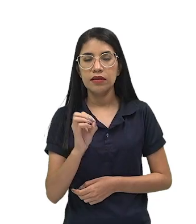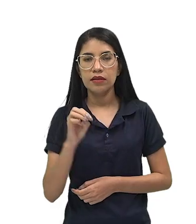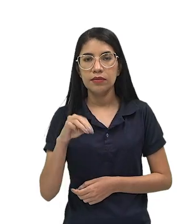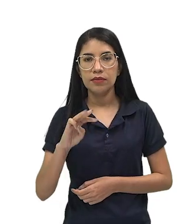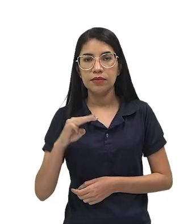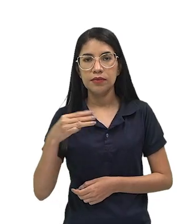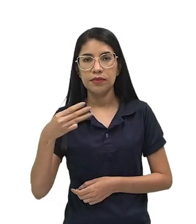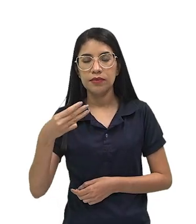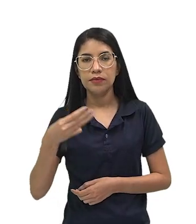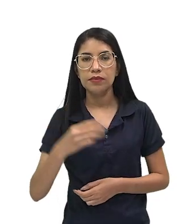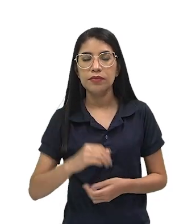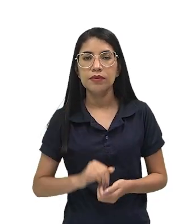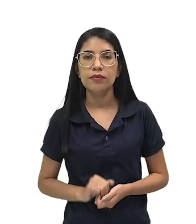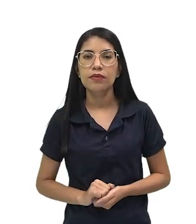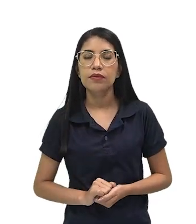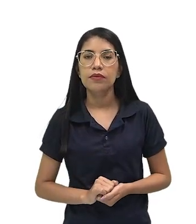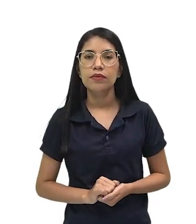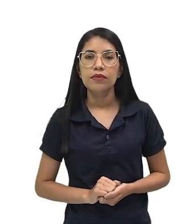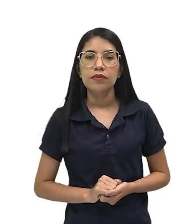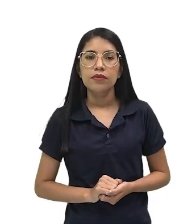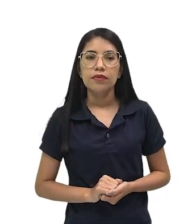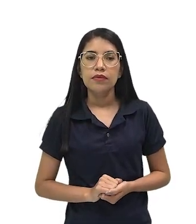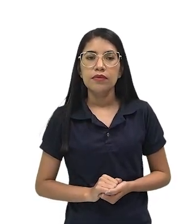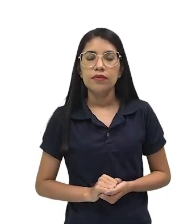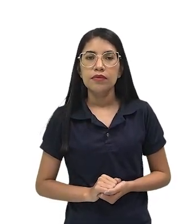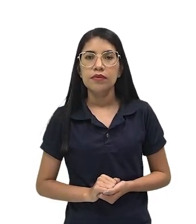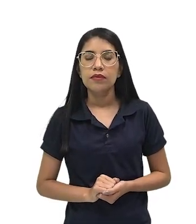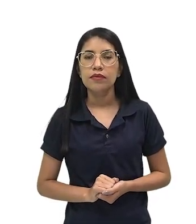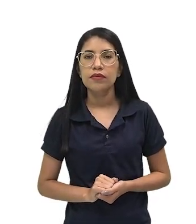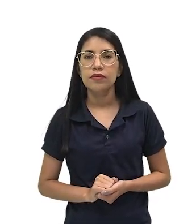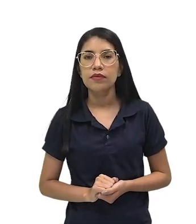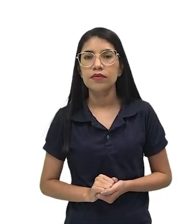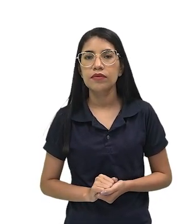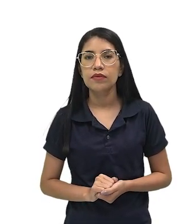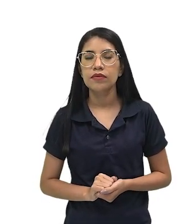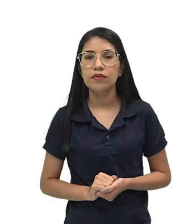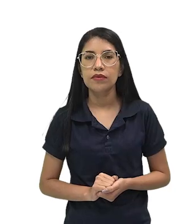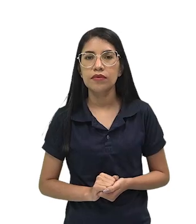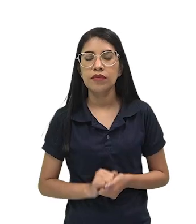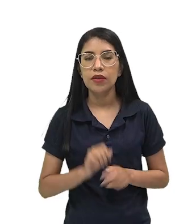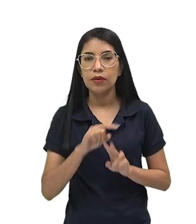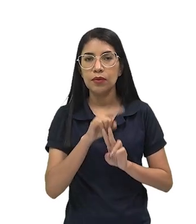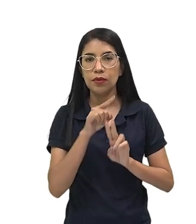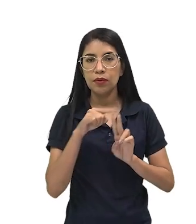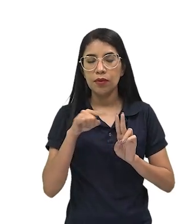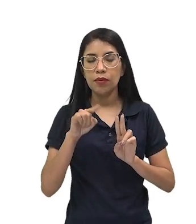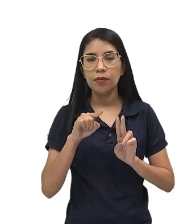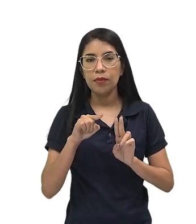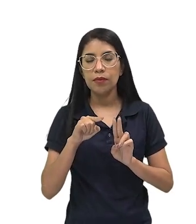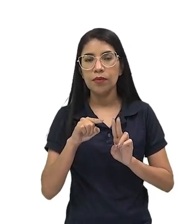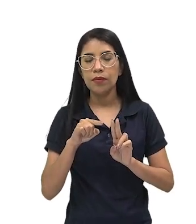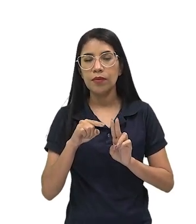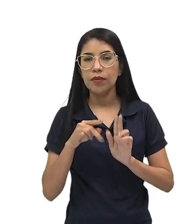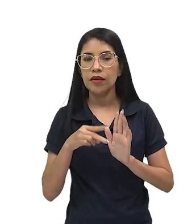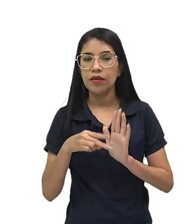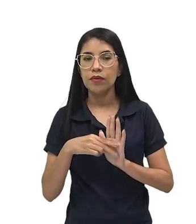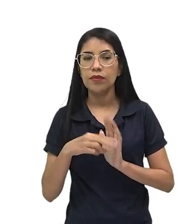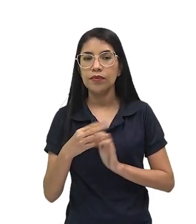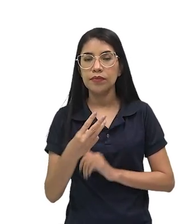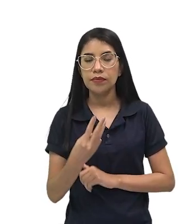metros cúbicos. Beleza. O π deveremos adotar